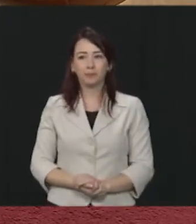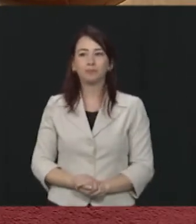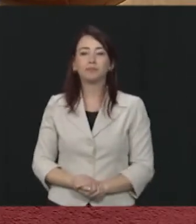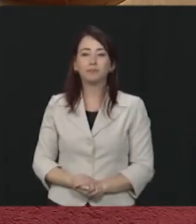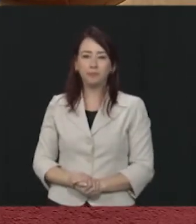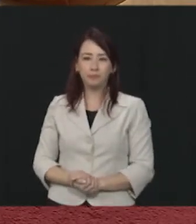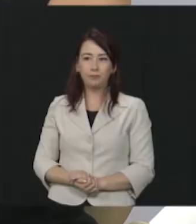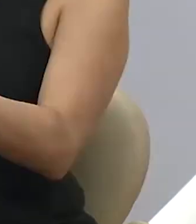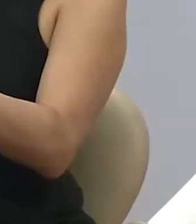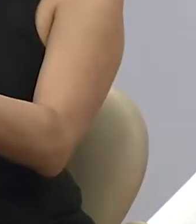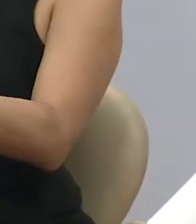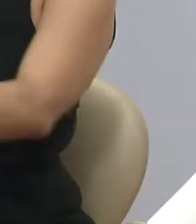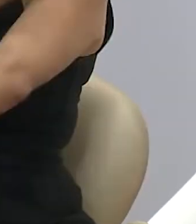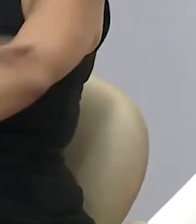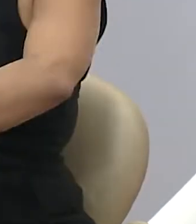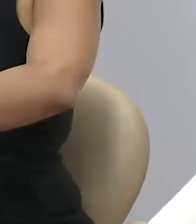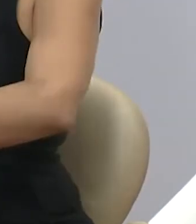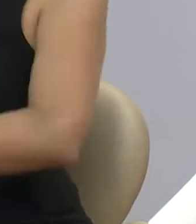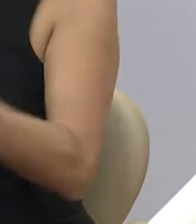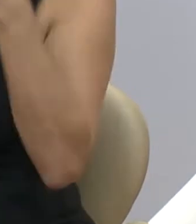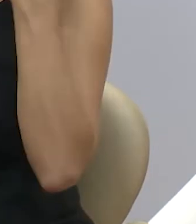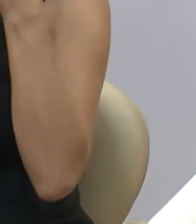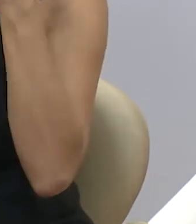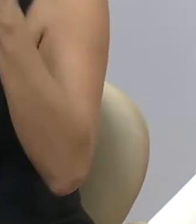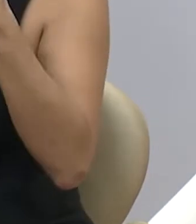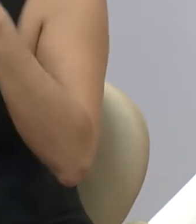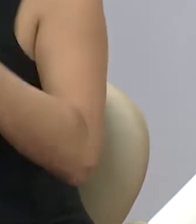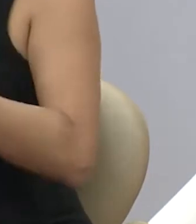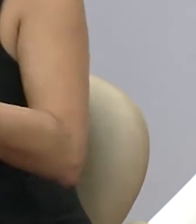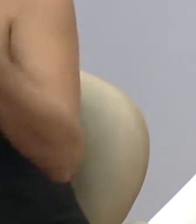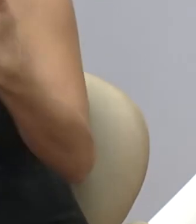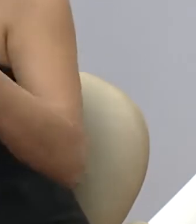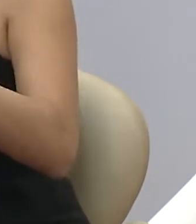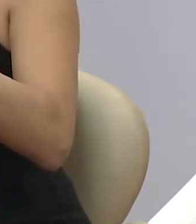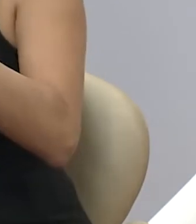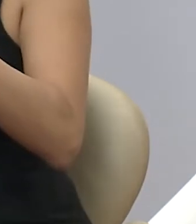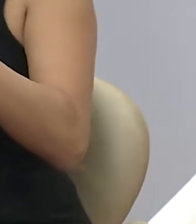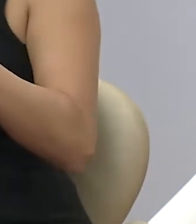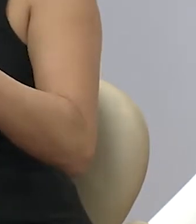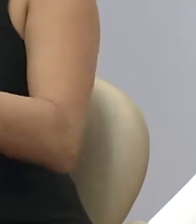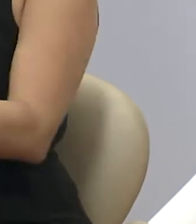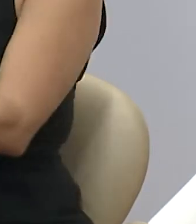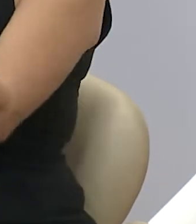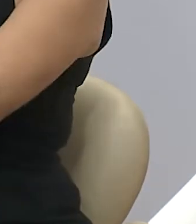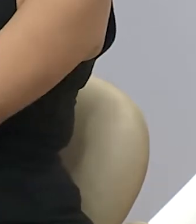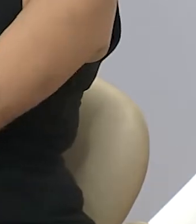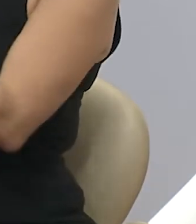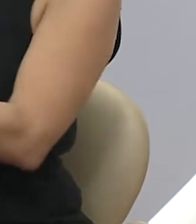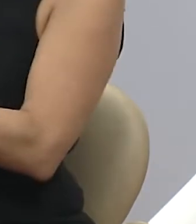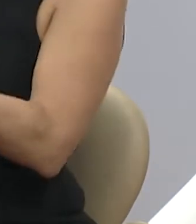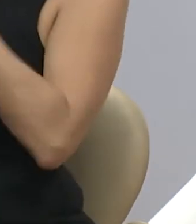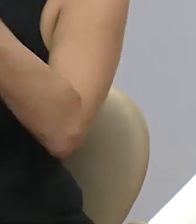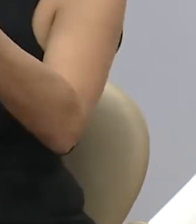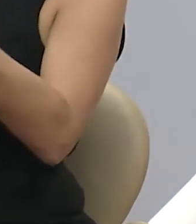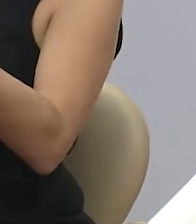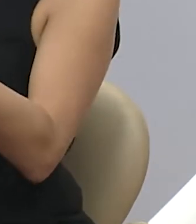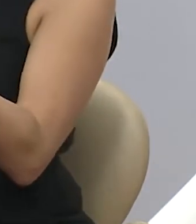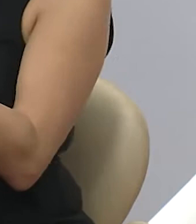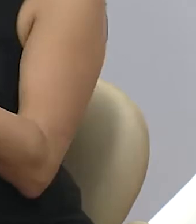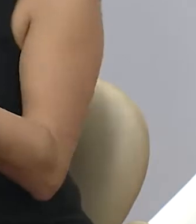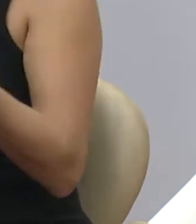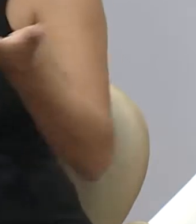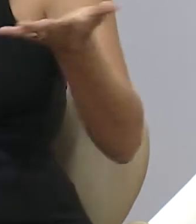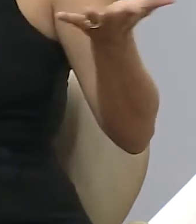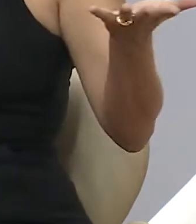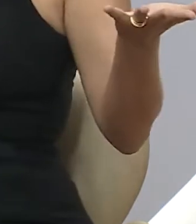Bom, antes eu não tinha o hábito de ir ao teatro, ao cinema, porque